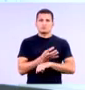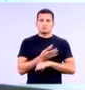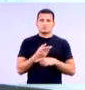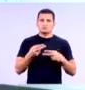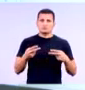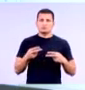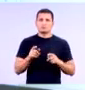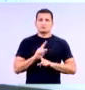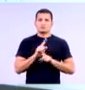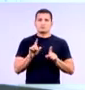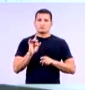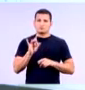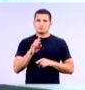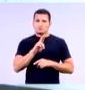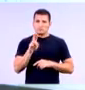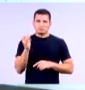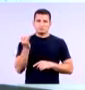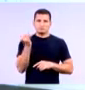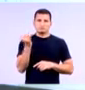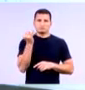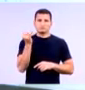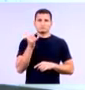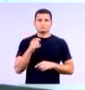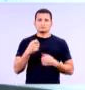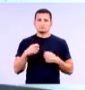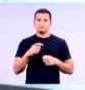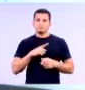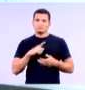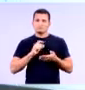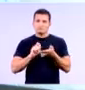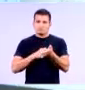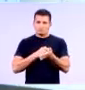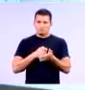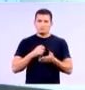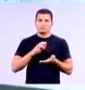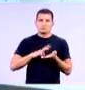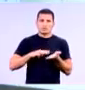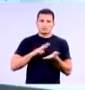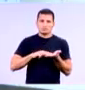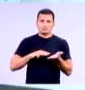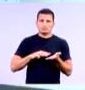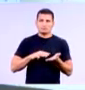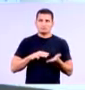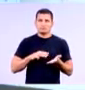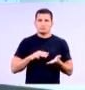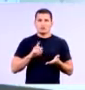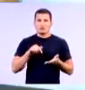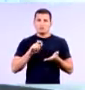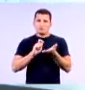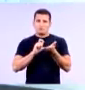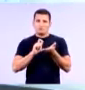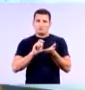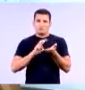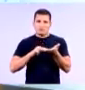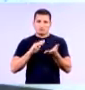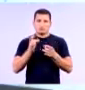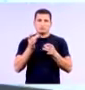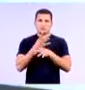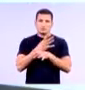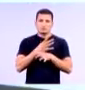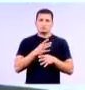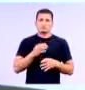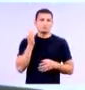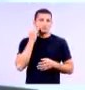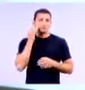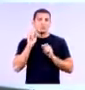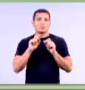não é só o nome que importa. Ele tem a assinatura do método, e a assinatura do método é o método completo. Vamos ver o que faz parte da